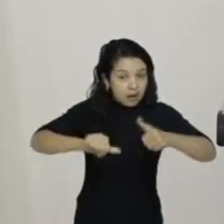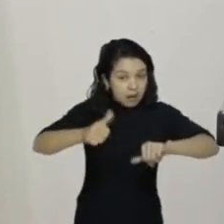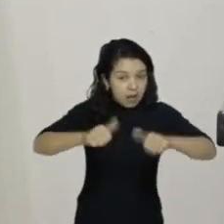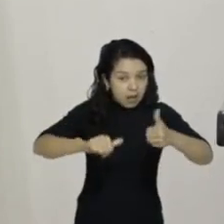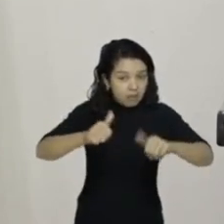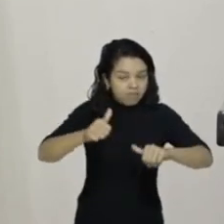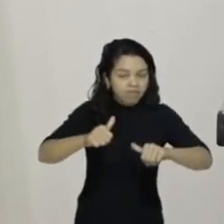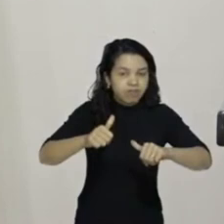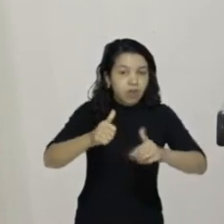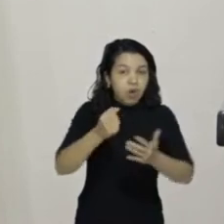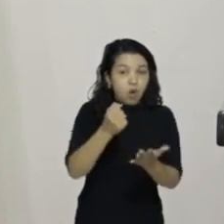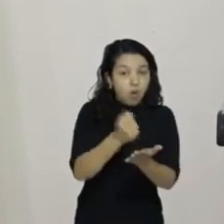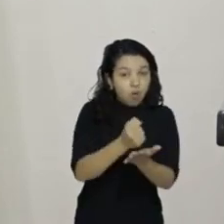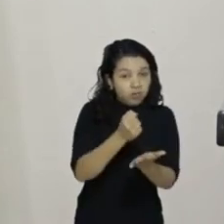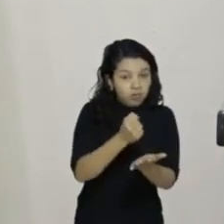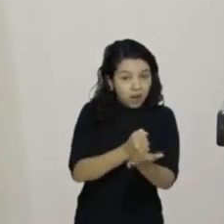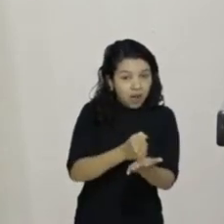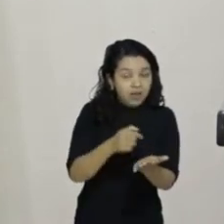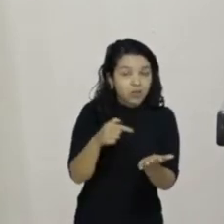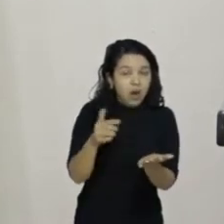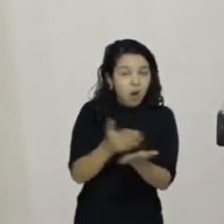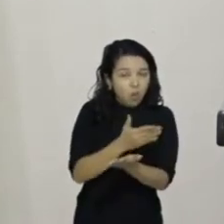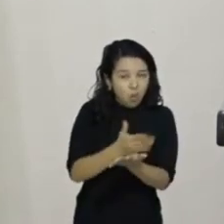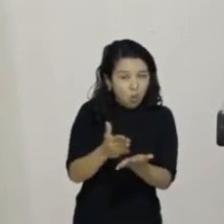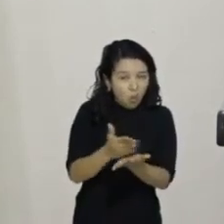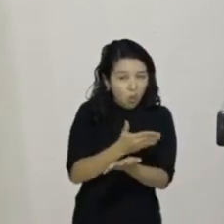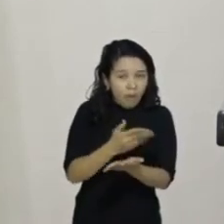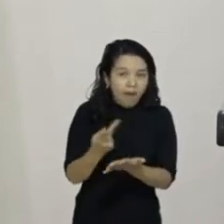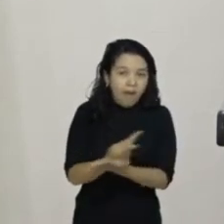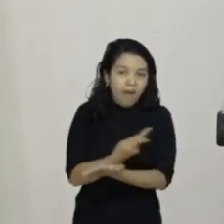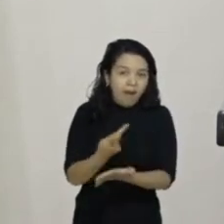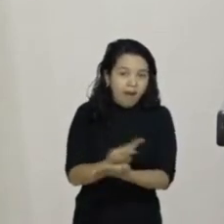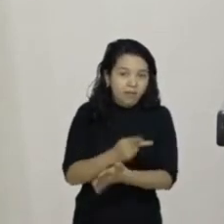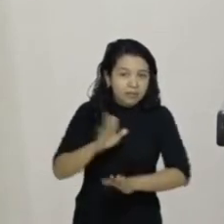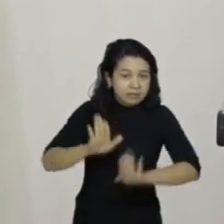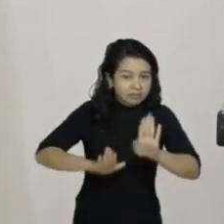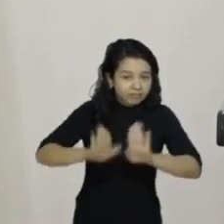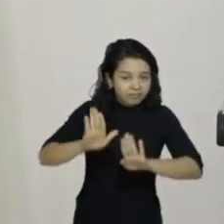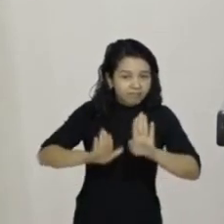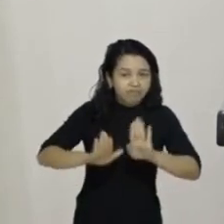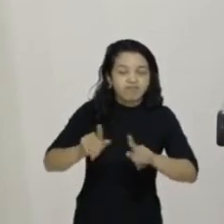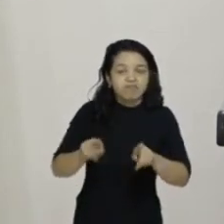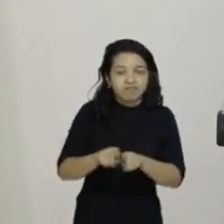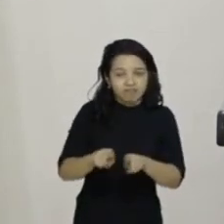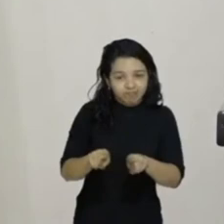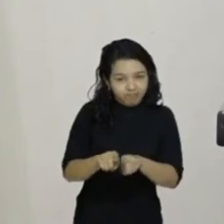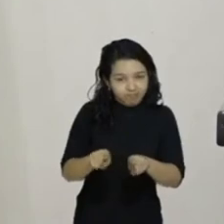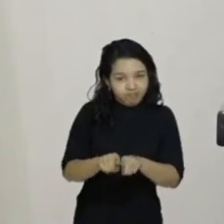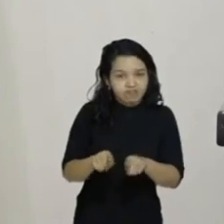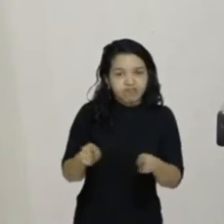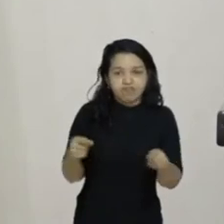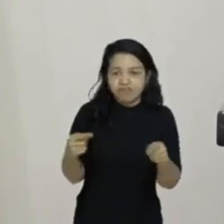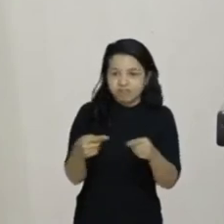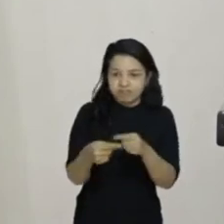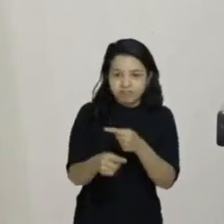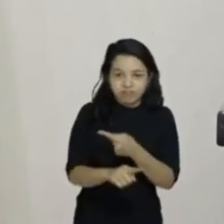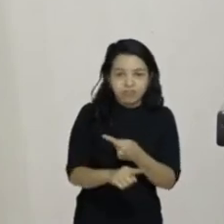feitos de formas errada licitação Posta as granjas e que foram valores